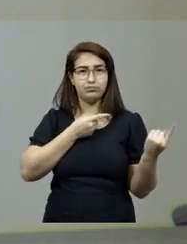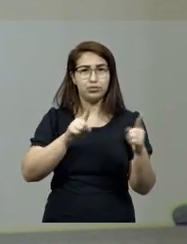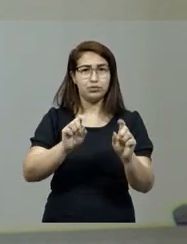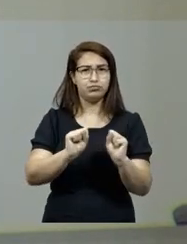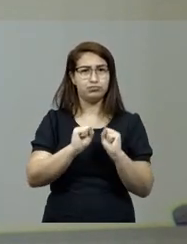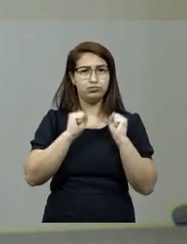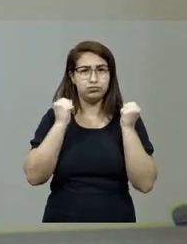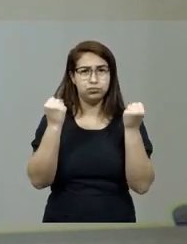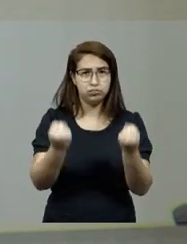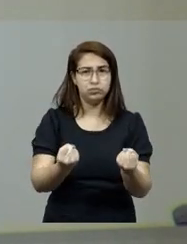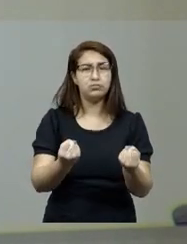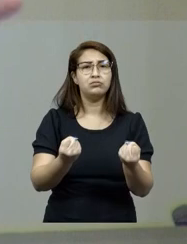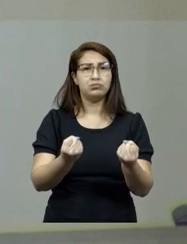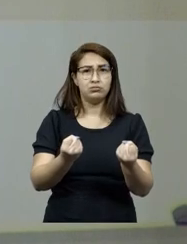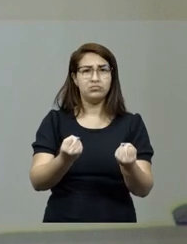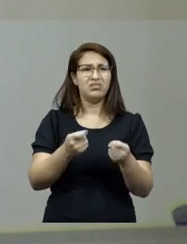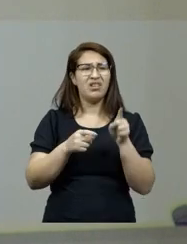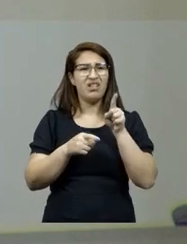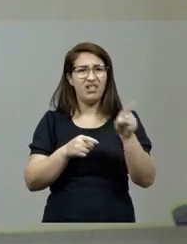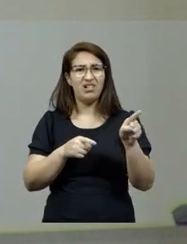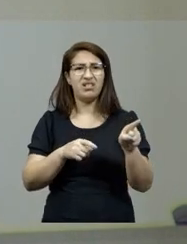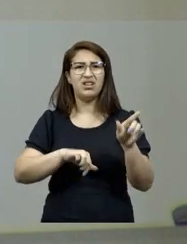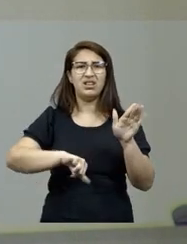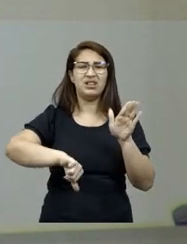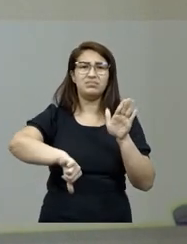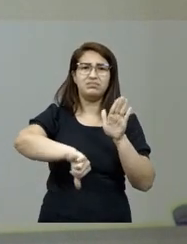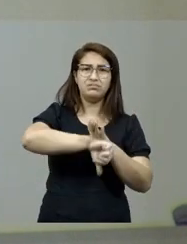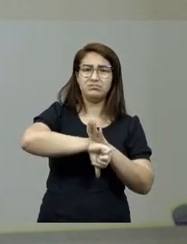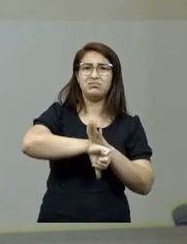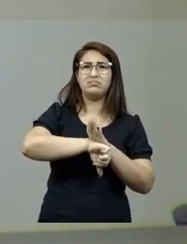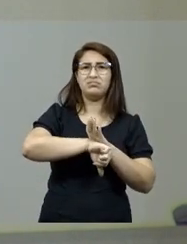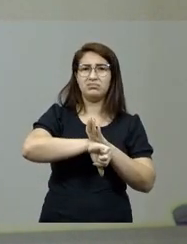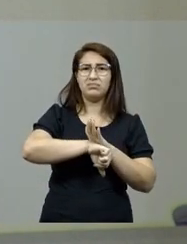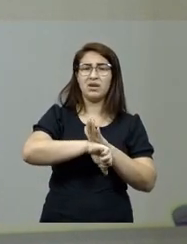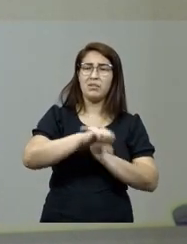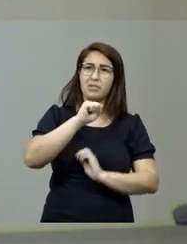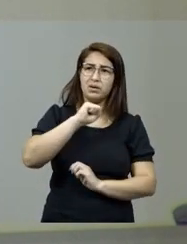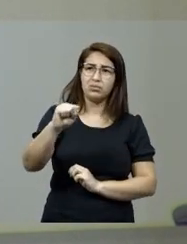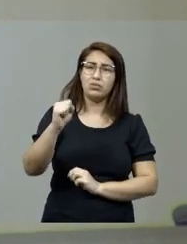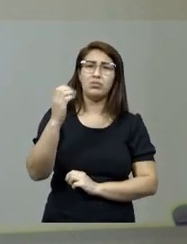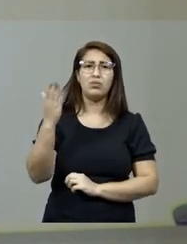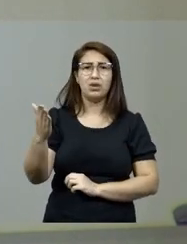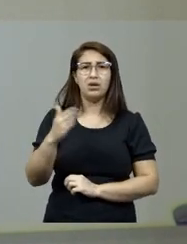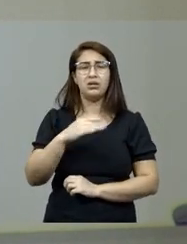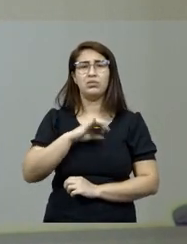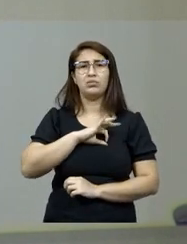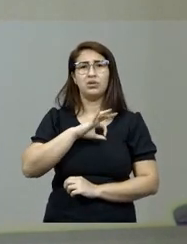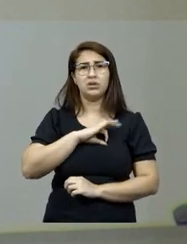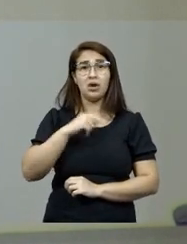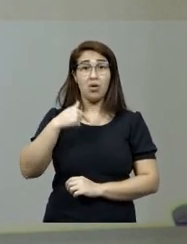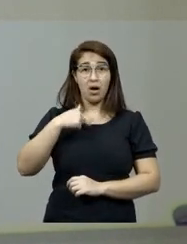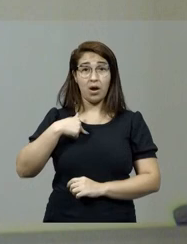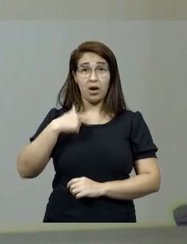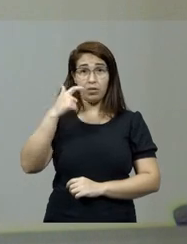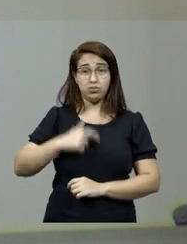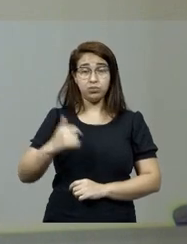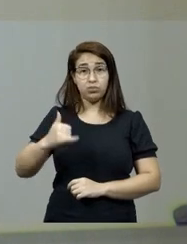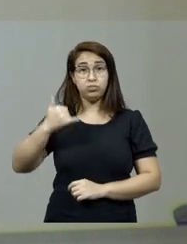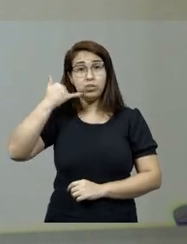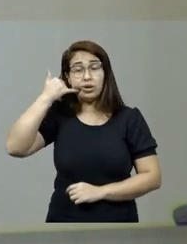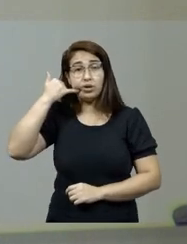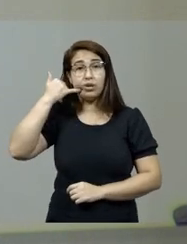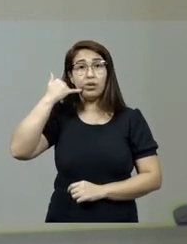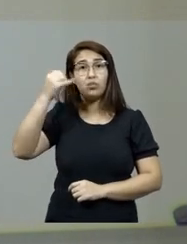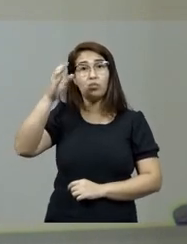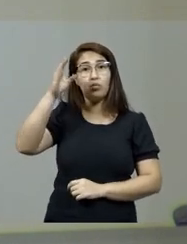enfrentamento com esse criminoso que vitimou um policial militar. Eu mesmo liguei para o Coronel Lúcio